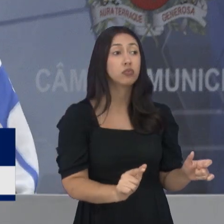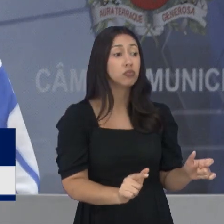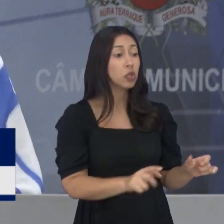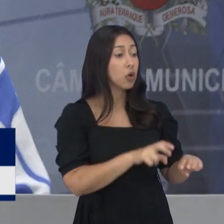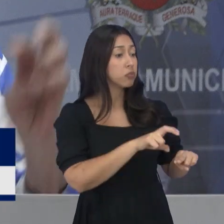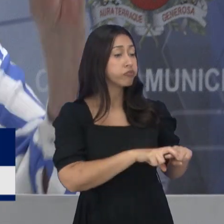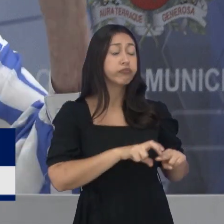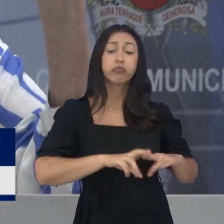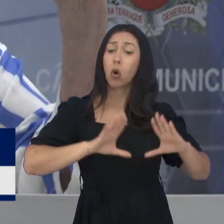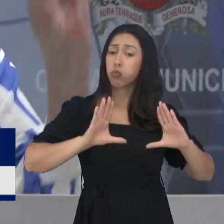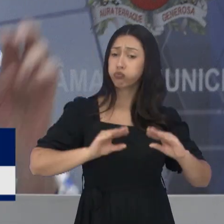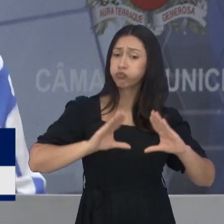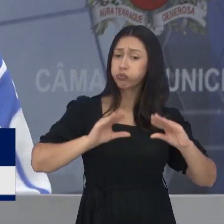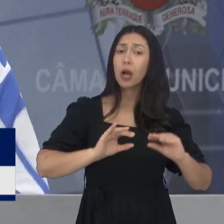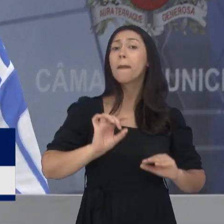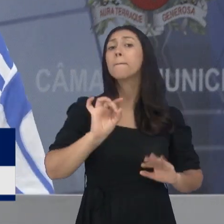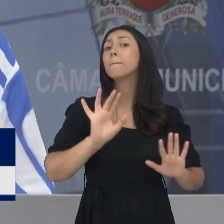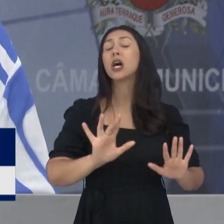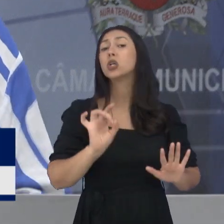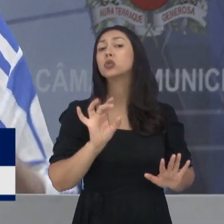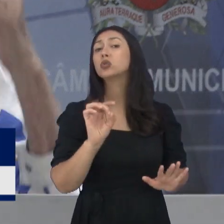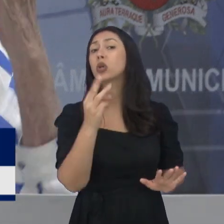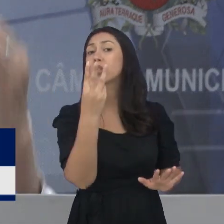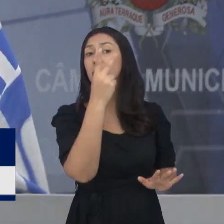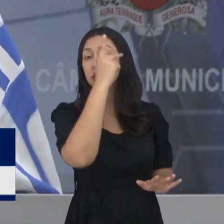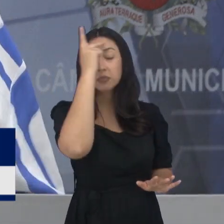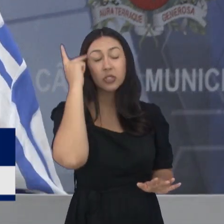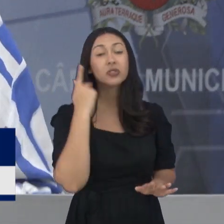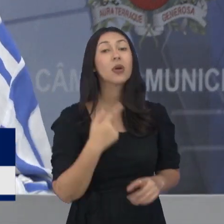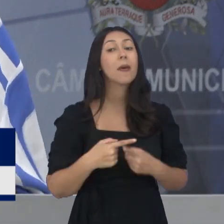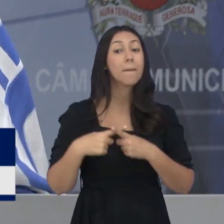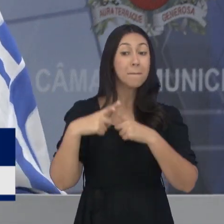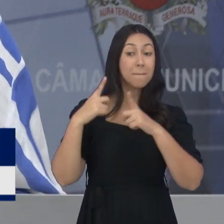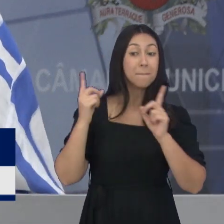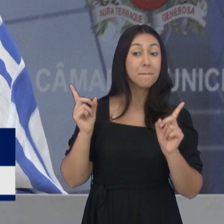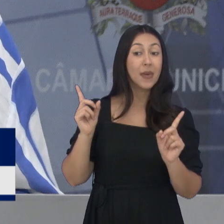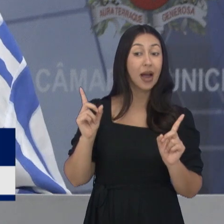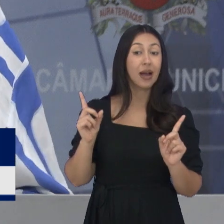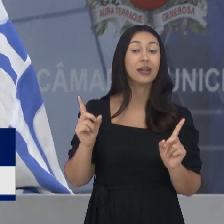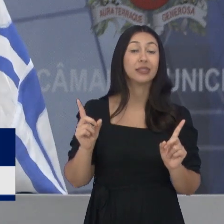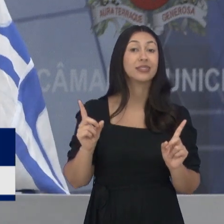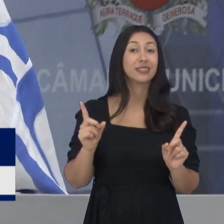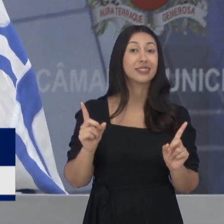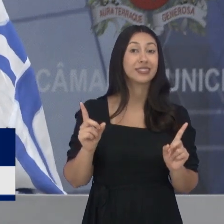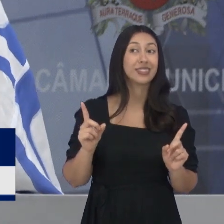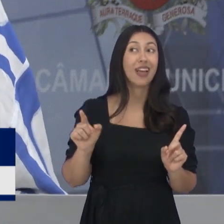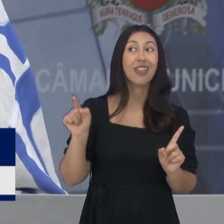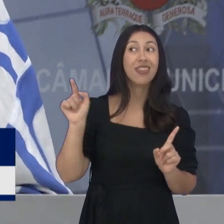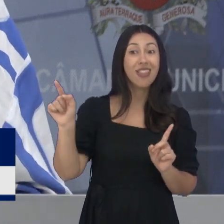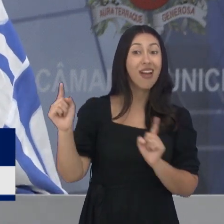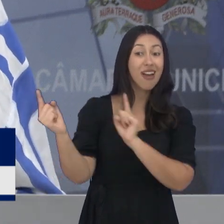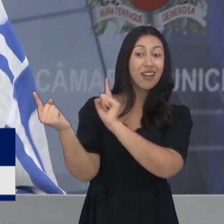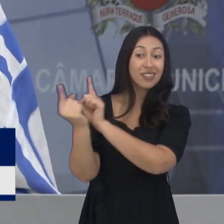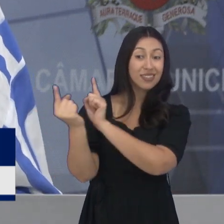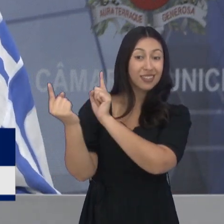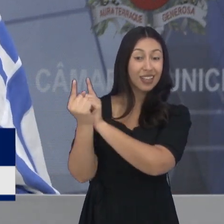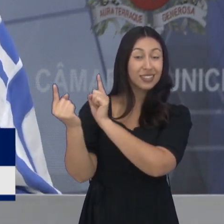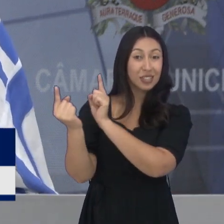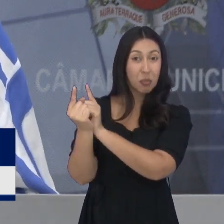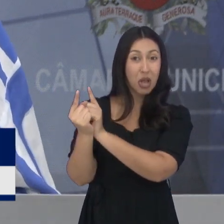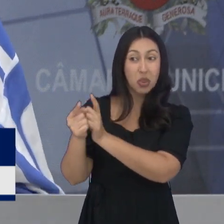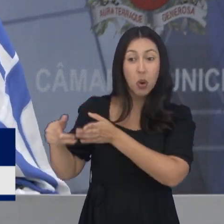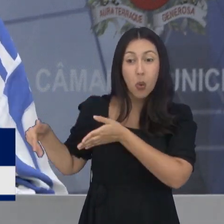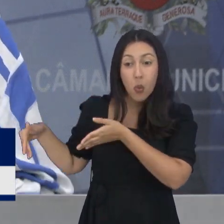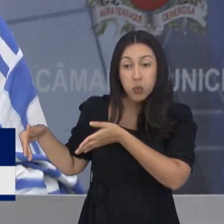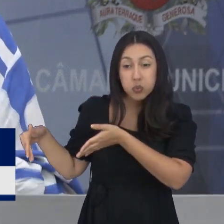poltronas confortáveis, só tinha 3 pessoas. Mas, para compensar, lá na recepção, nos